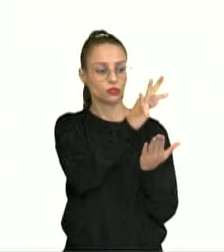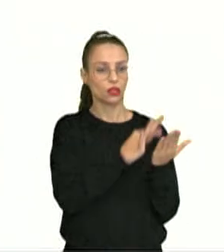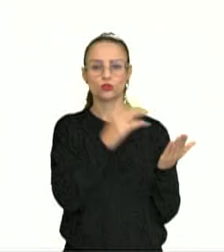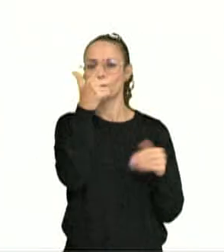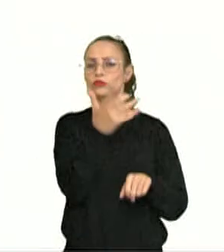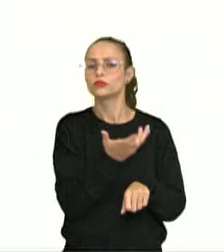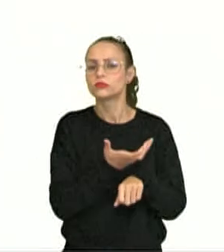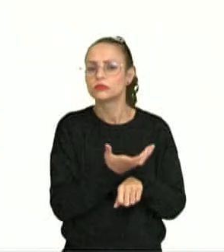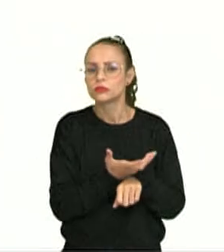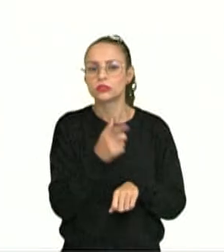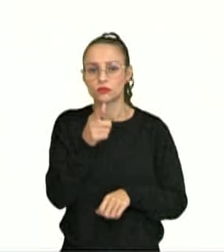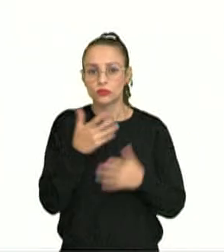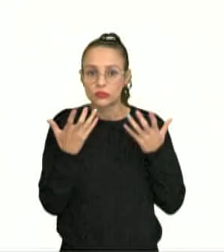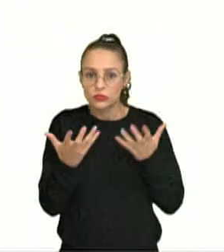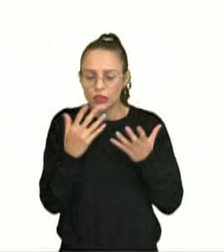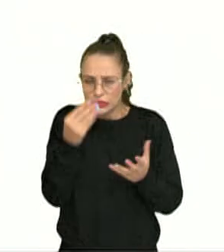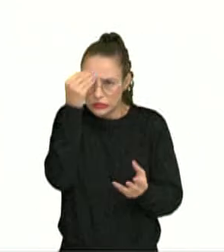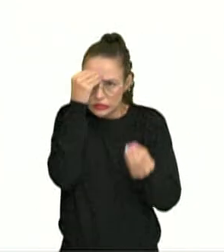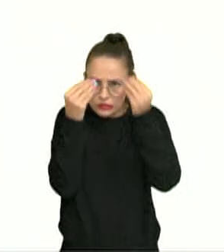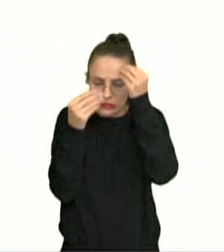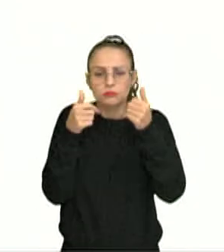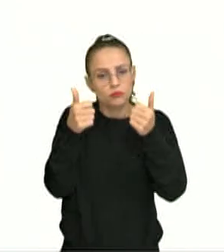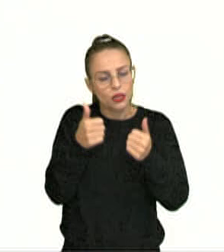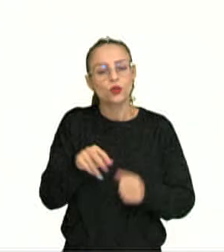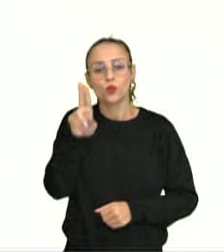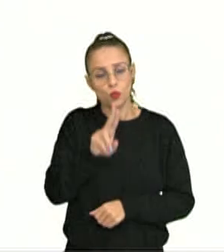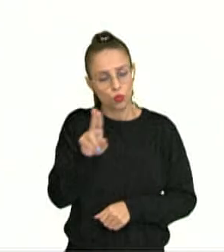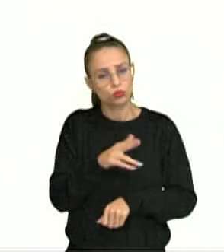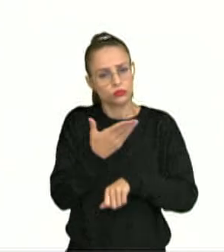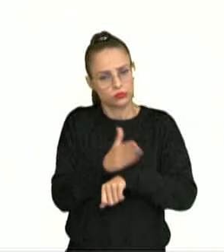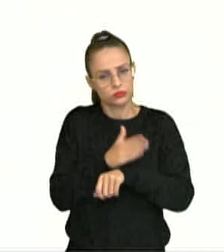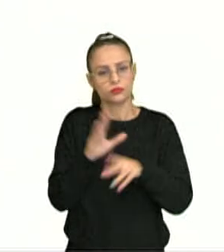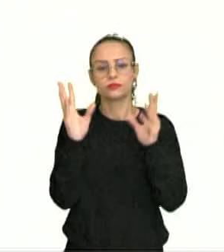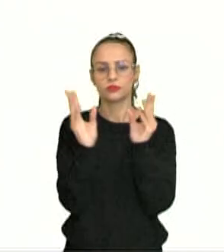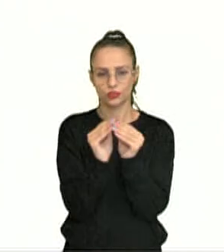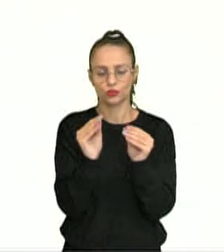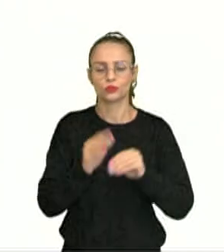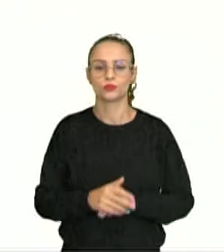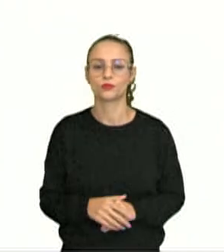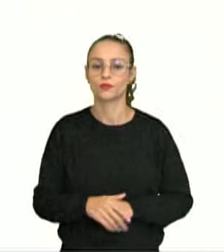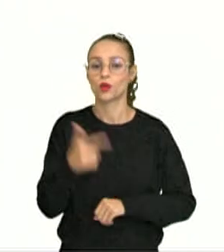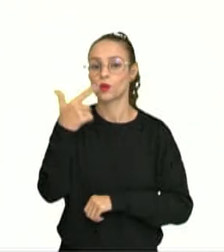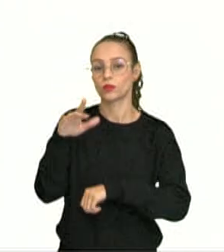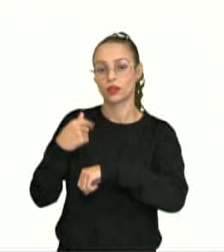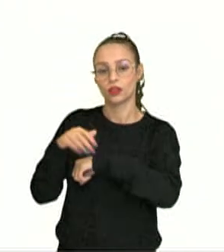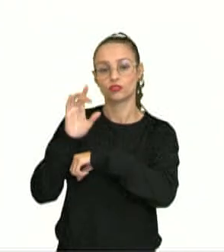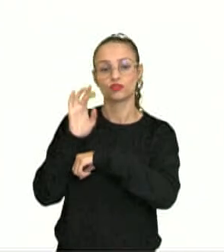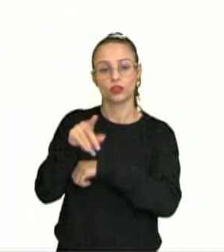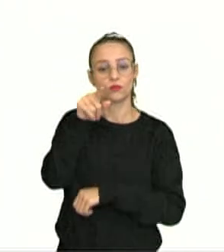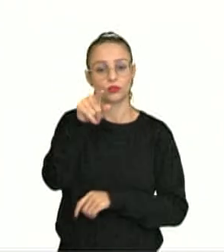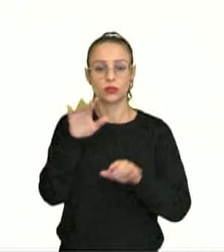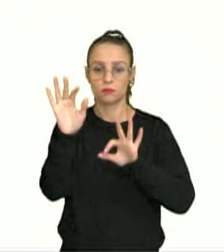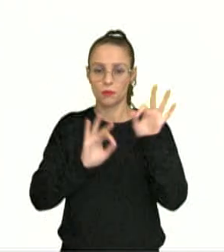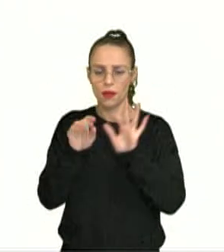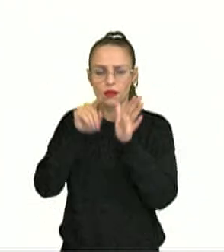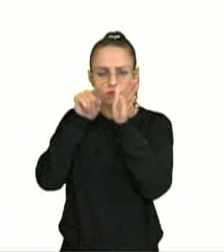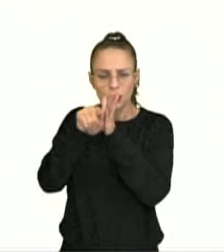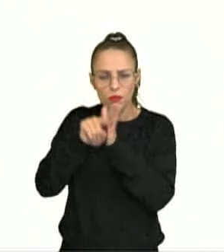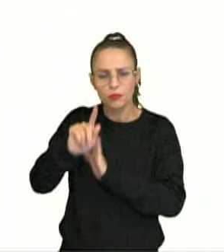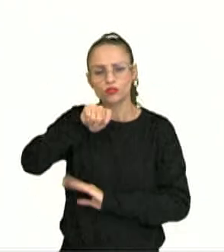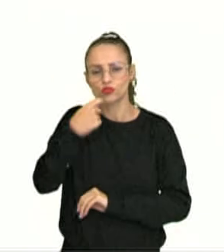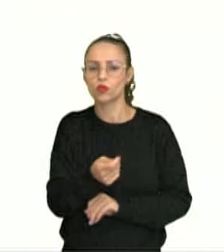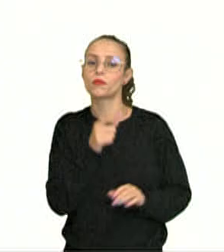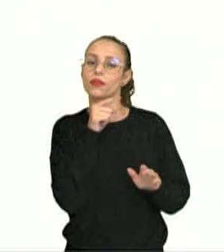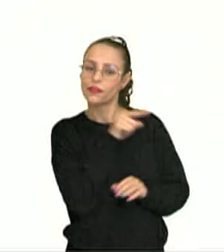outra disciplina que você quer fixar bem, usa a técnica do resumo. Outra dica é você preparar um questionário básico sobre